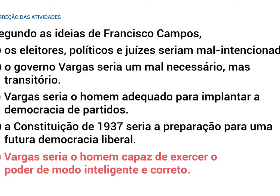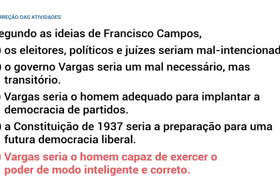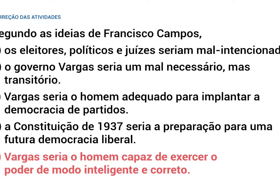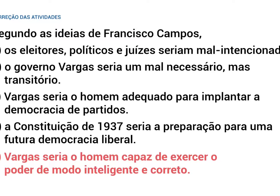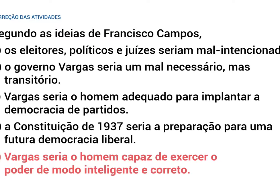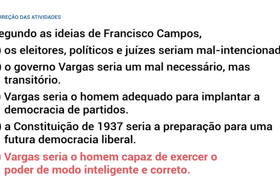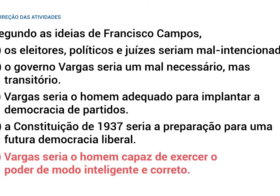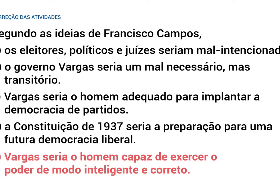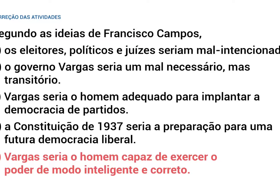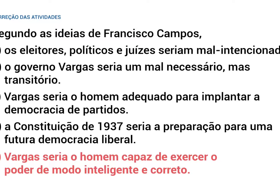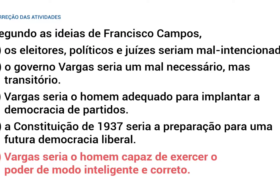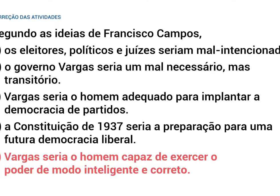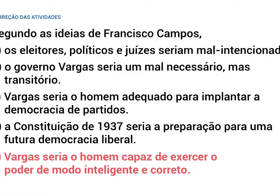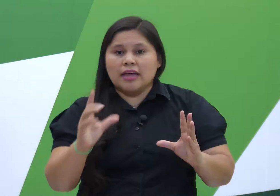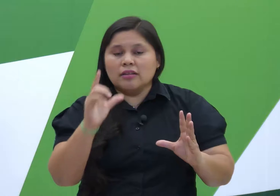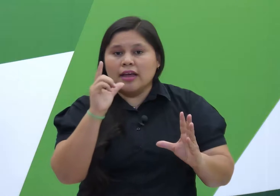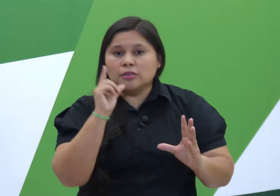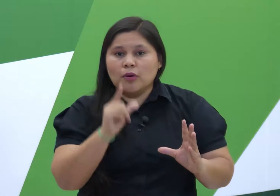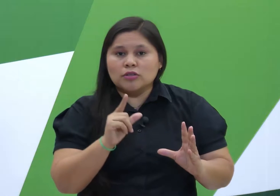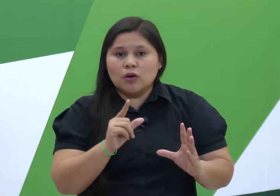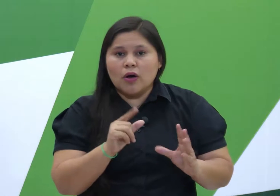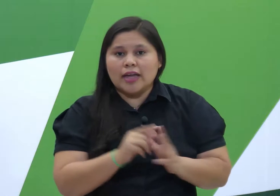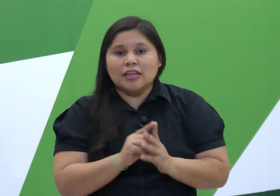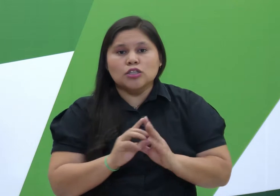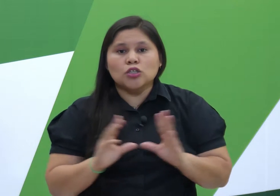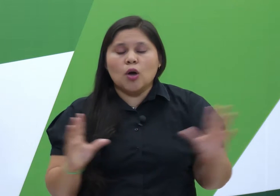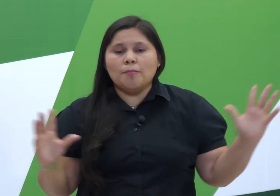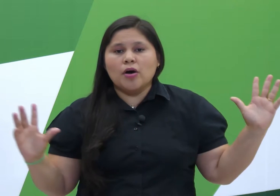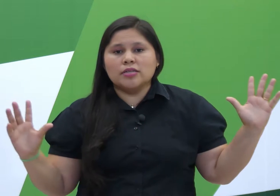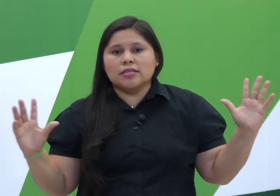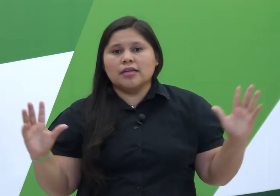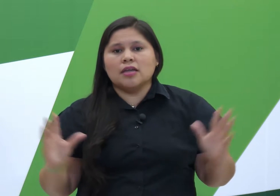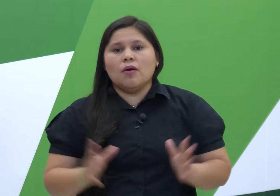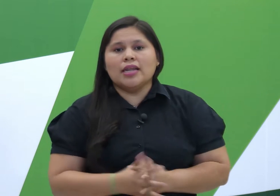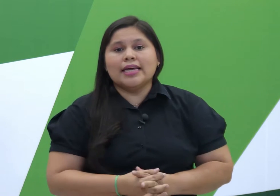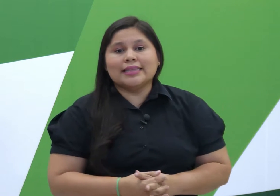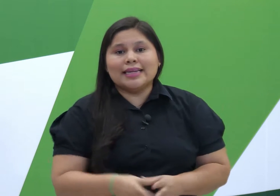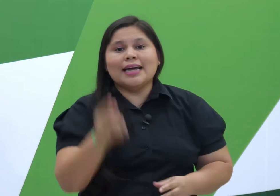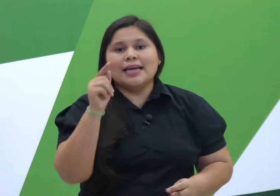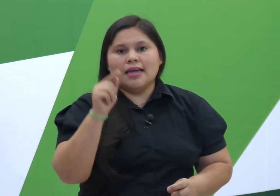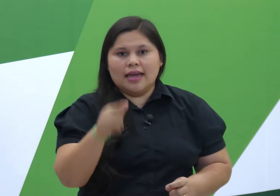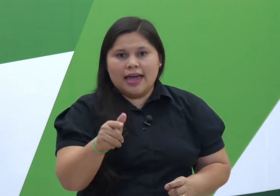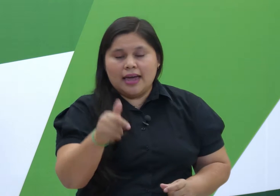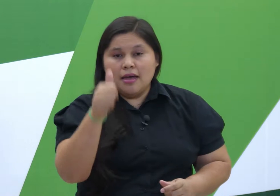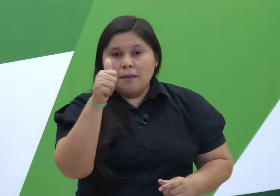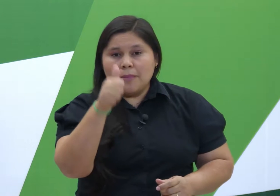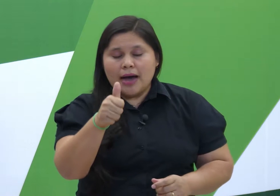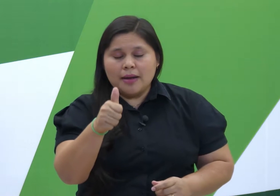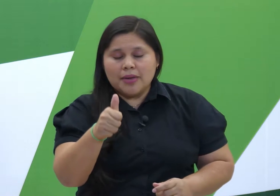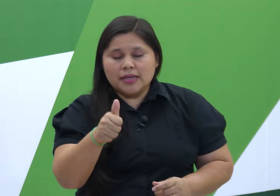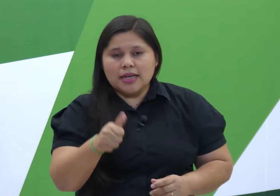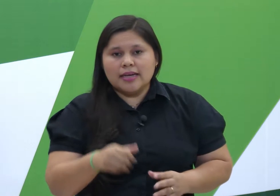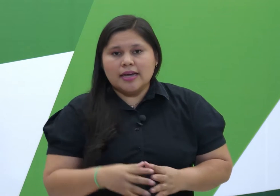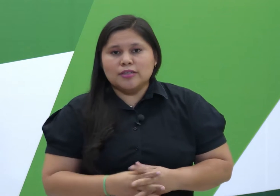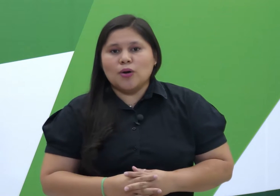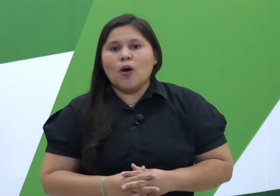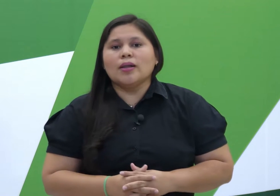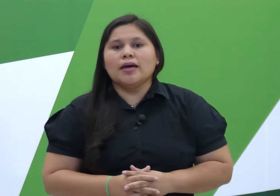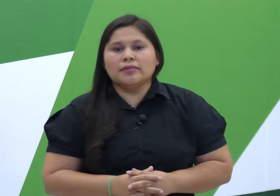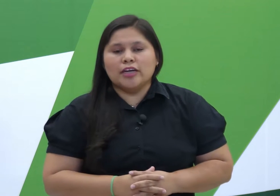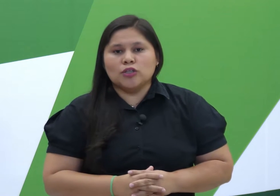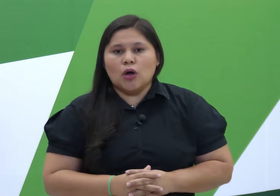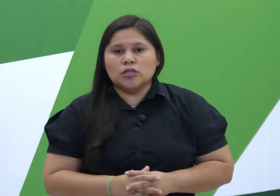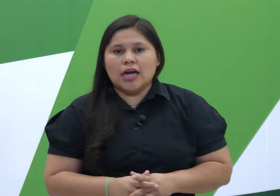tá bom? Então, perfeita, né, resposta correta, só pode ser, então, a letra E. Parabéns, aí, a